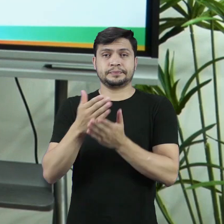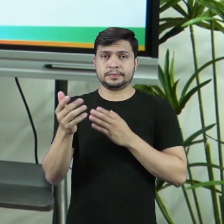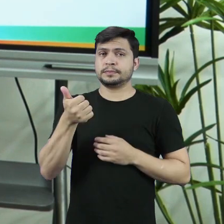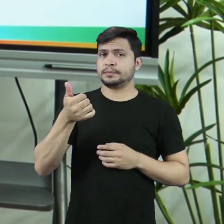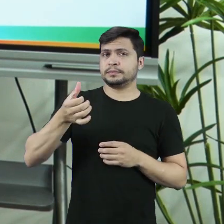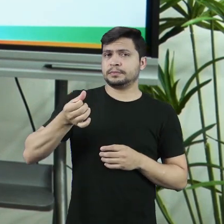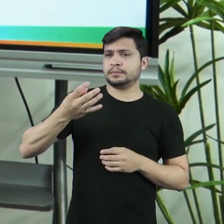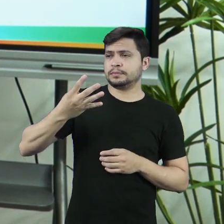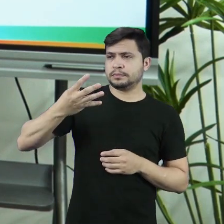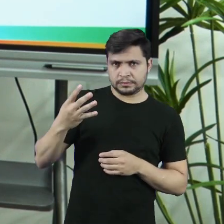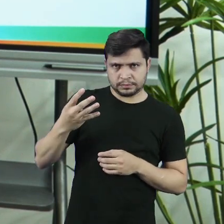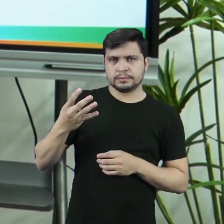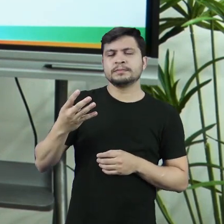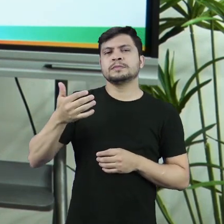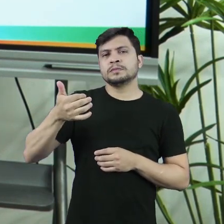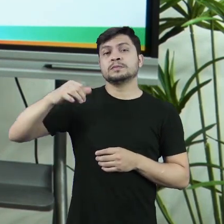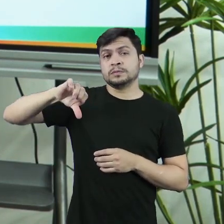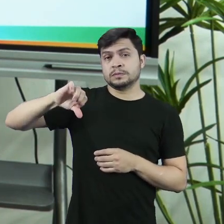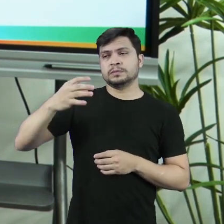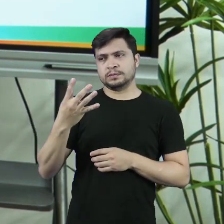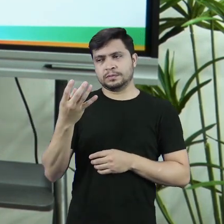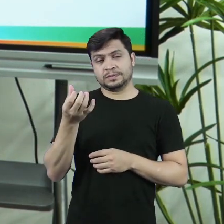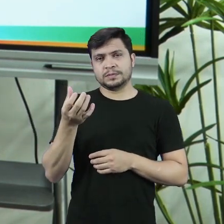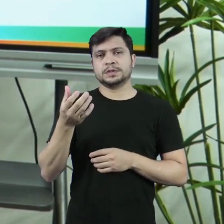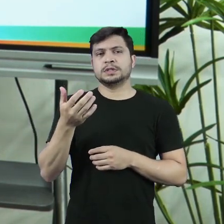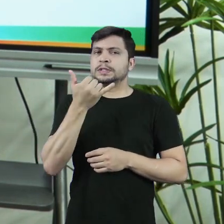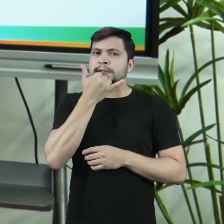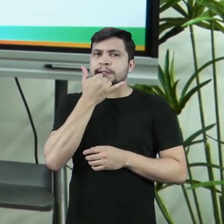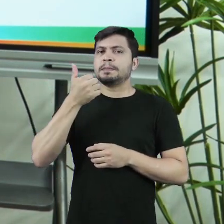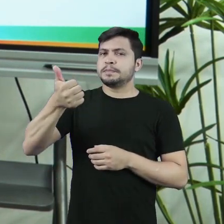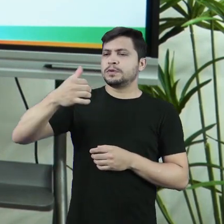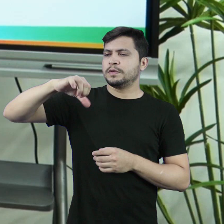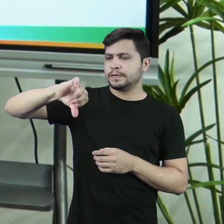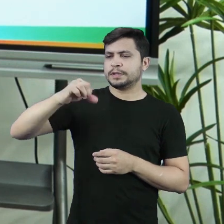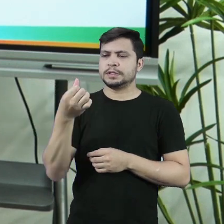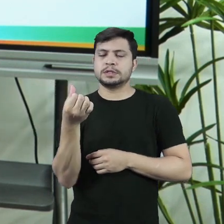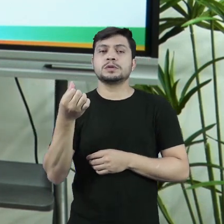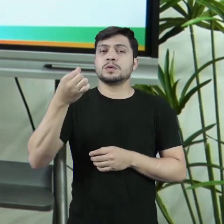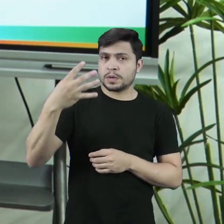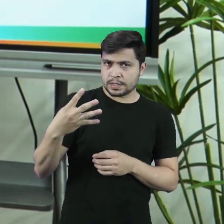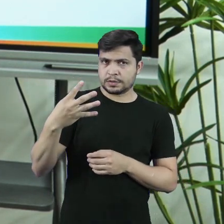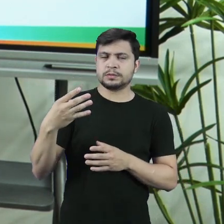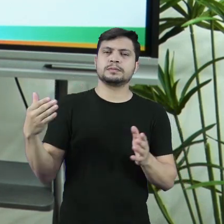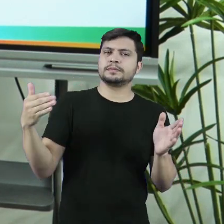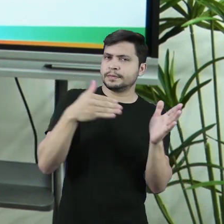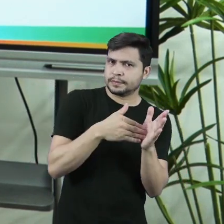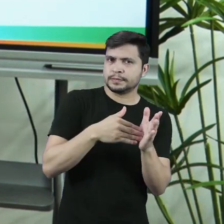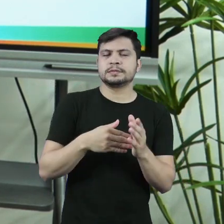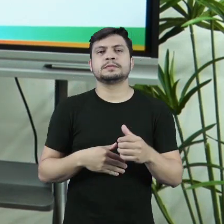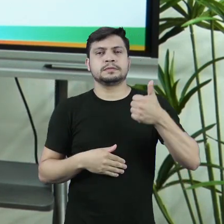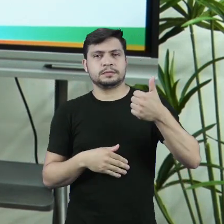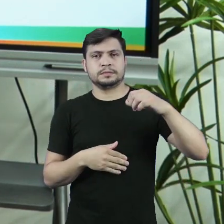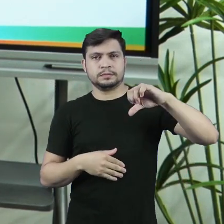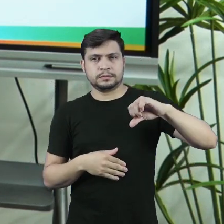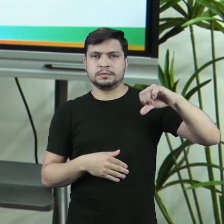1964, até 1985. Eu queria que você conseguisse traçar os paralelos e perceber como que a ditadura